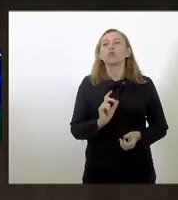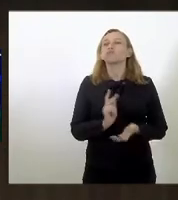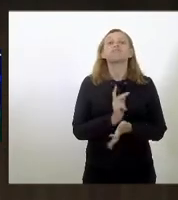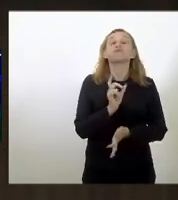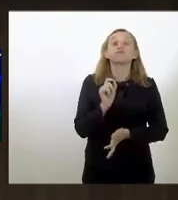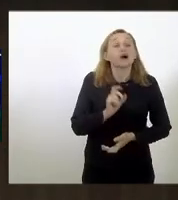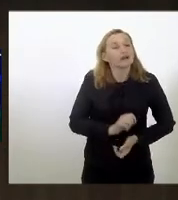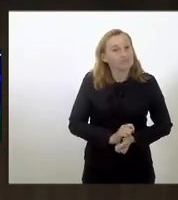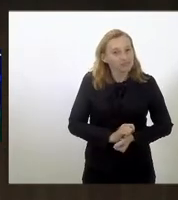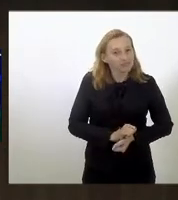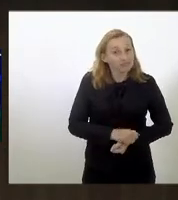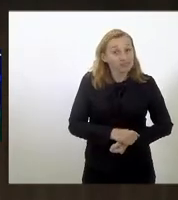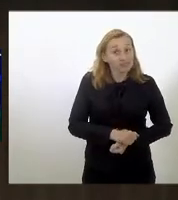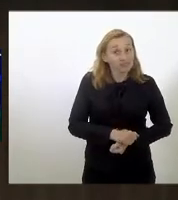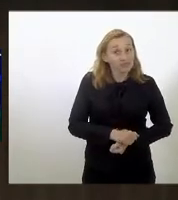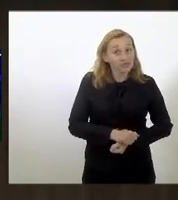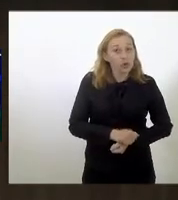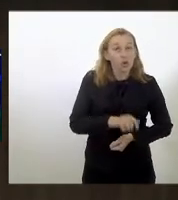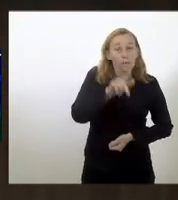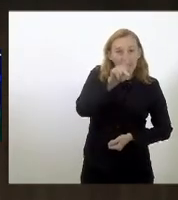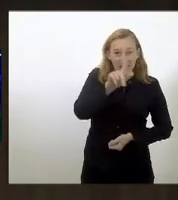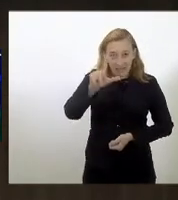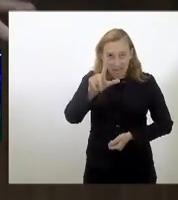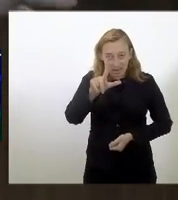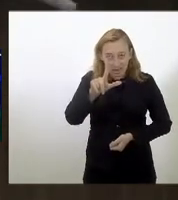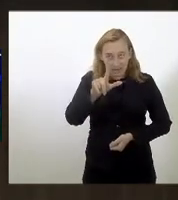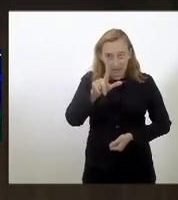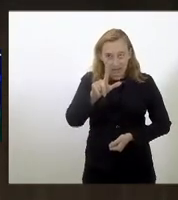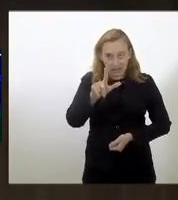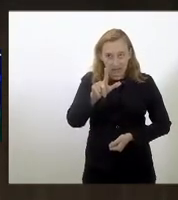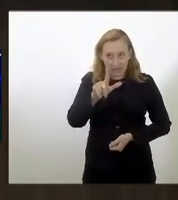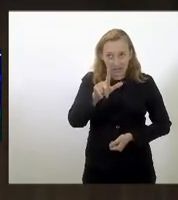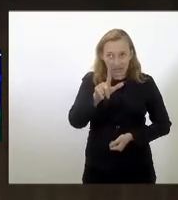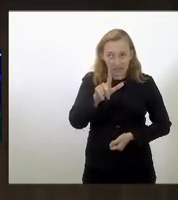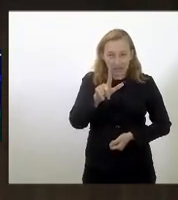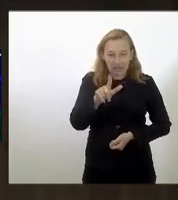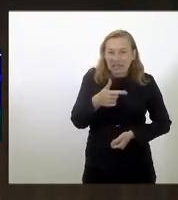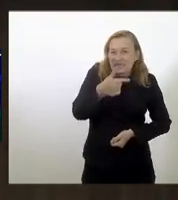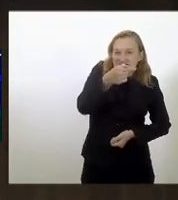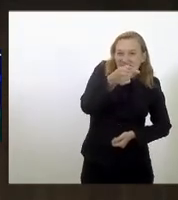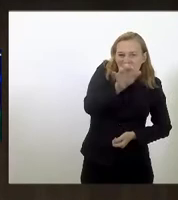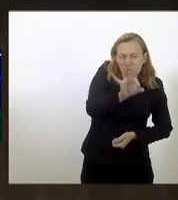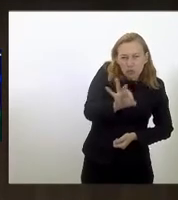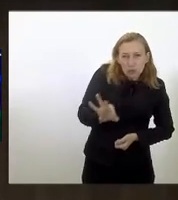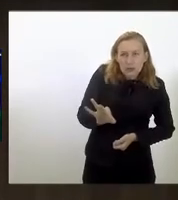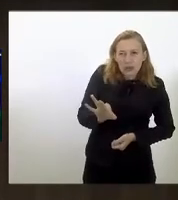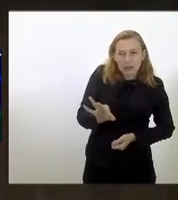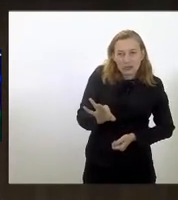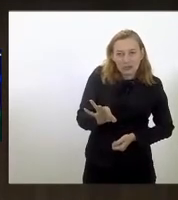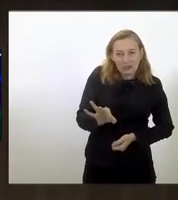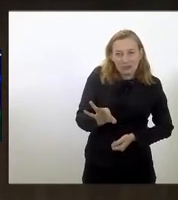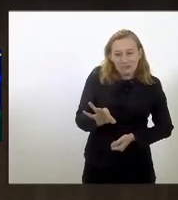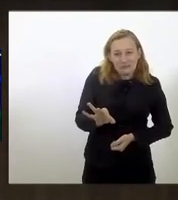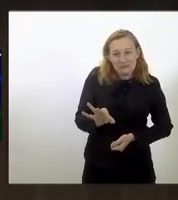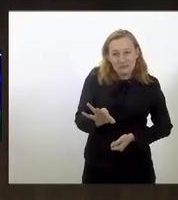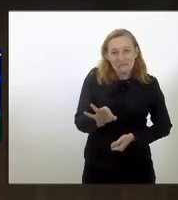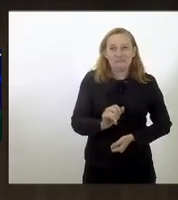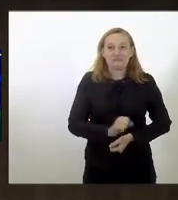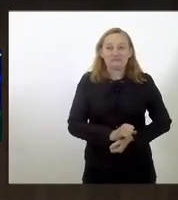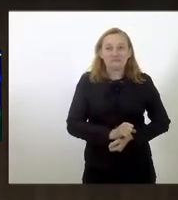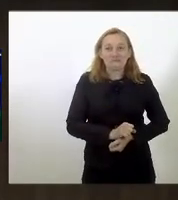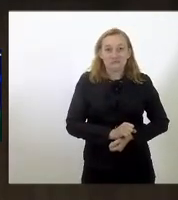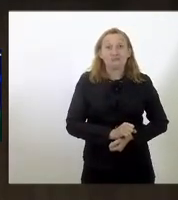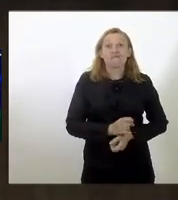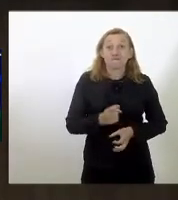redução UPL é que seja equivalente a 7% esse crédito presumido. Então, ele vai